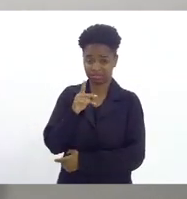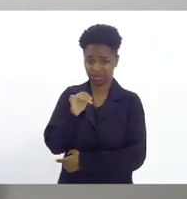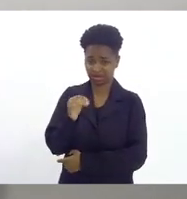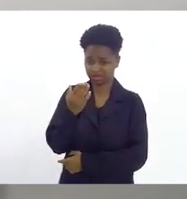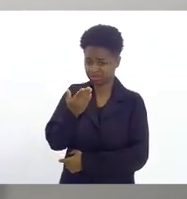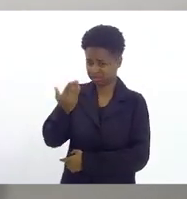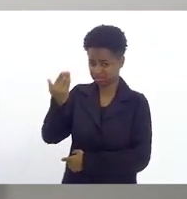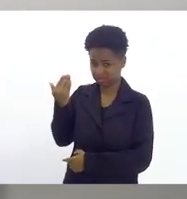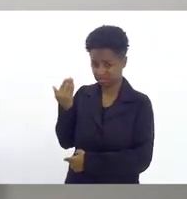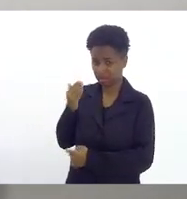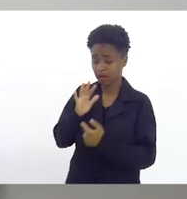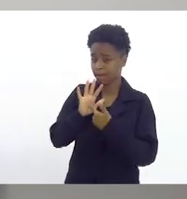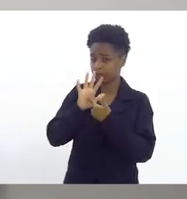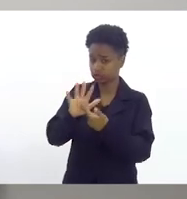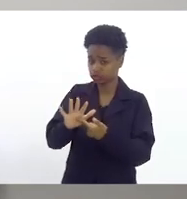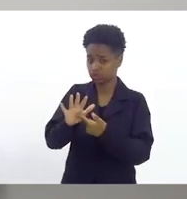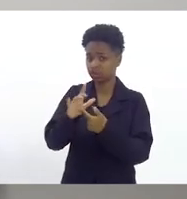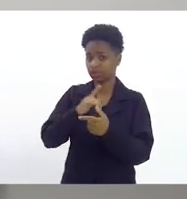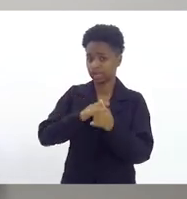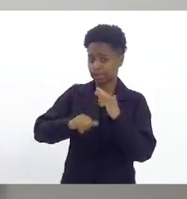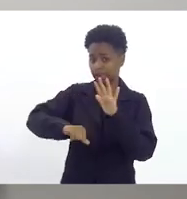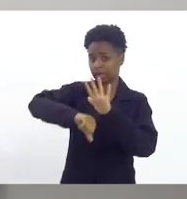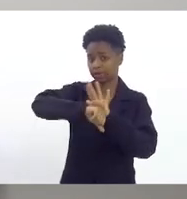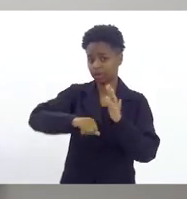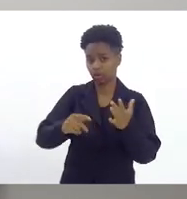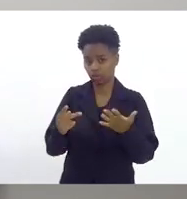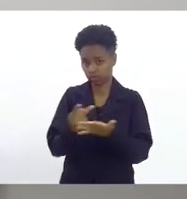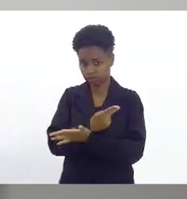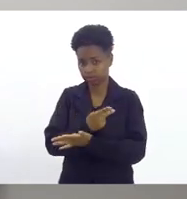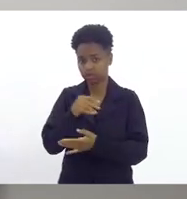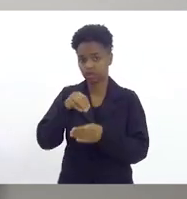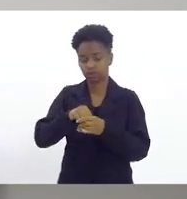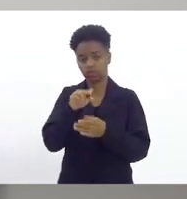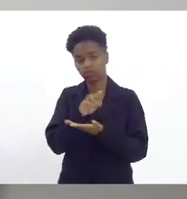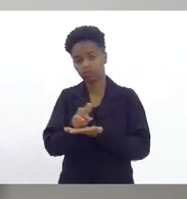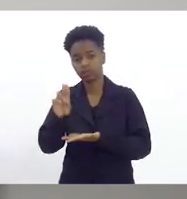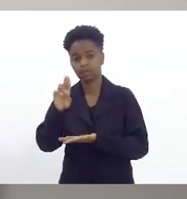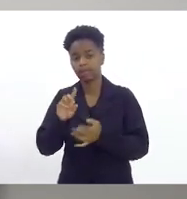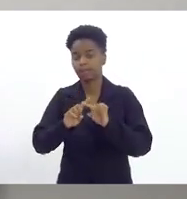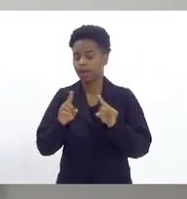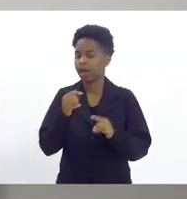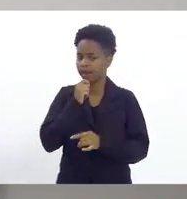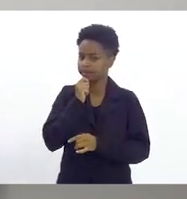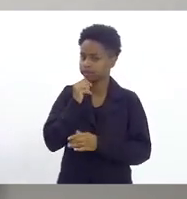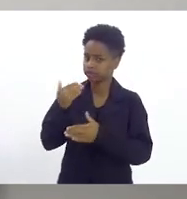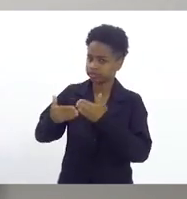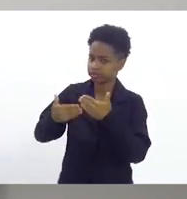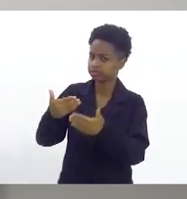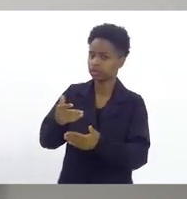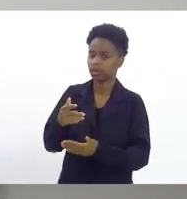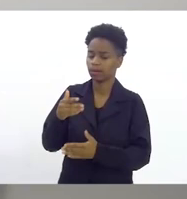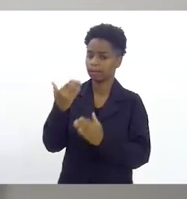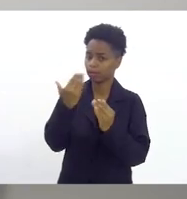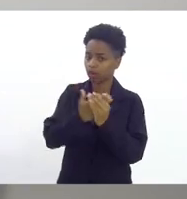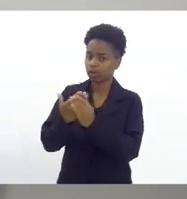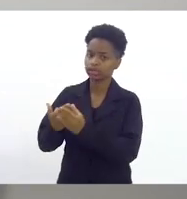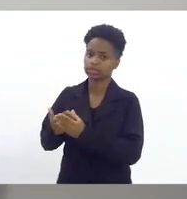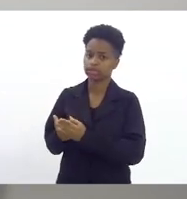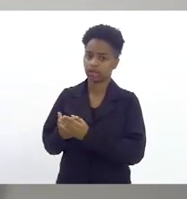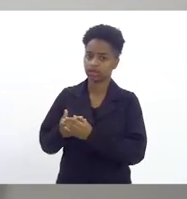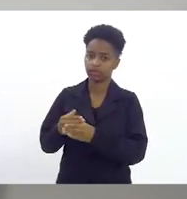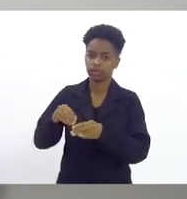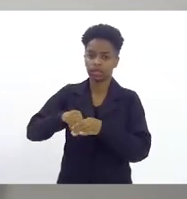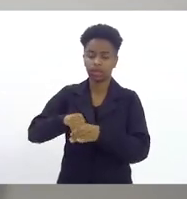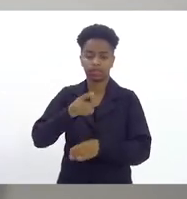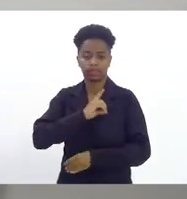ela apontou crimes que estavam acontecendo e sim e ainda tem processos ocorrendo ainda na